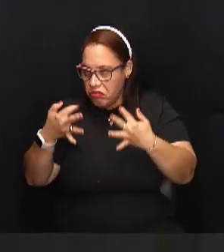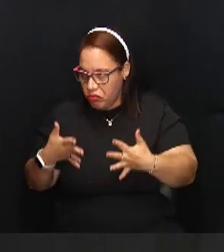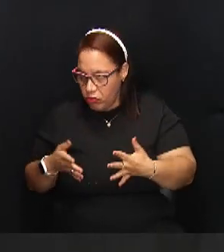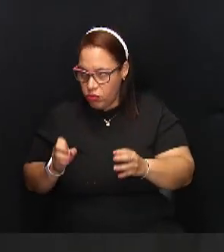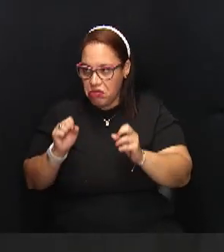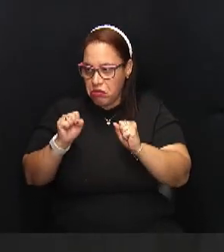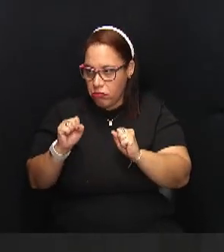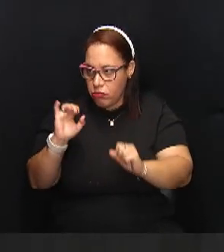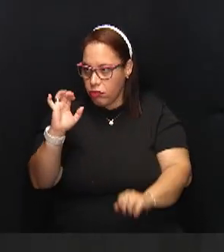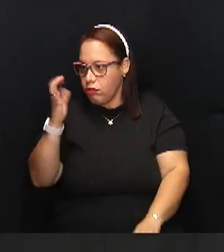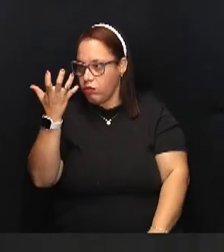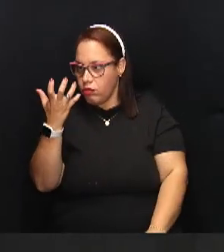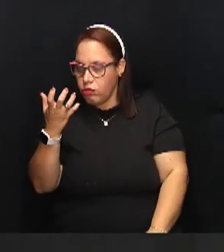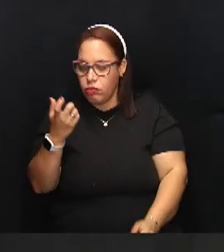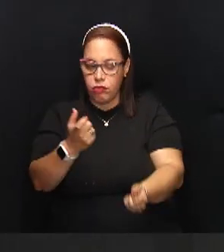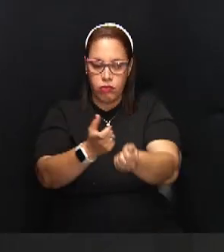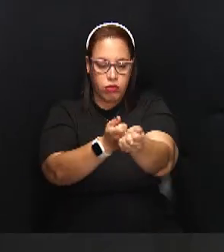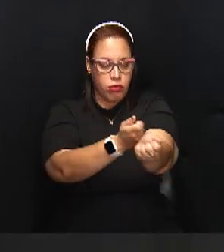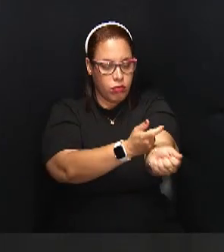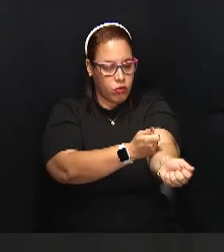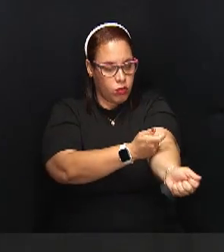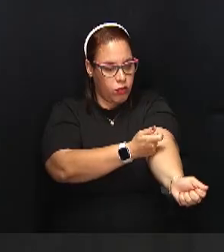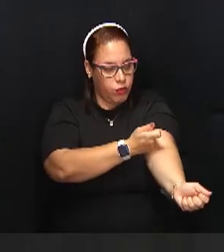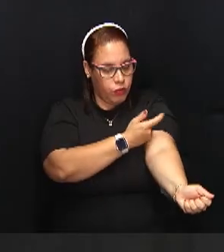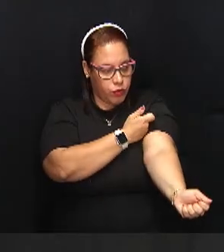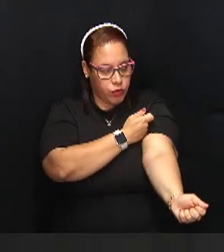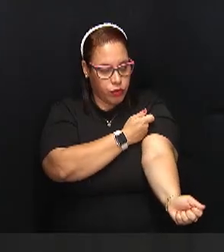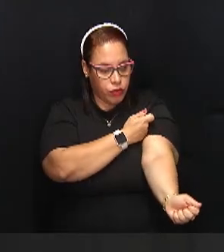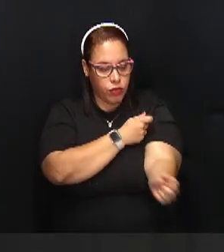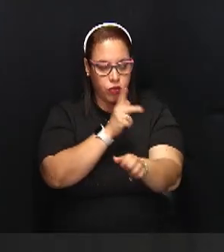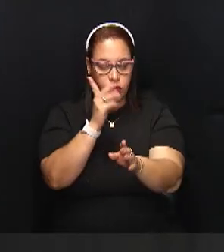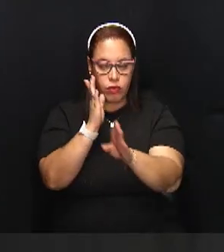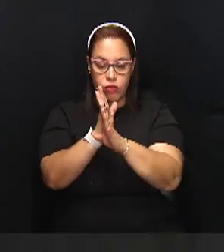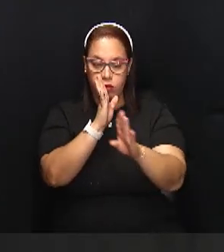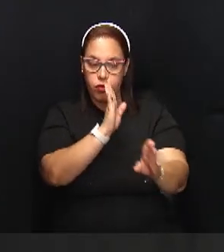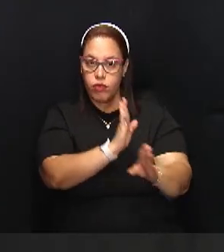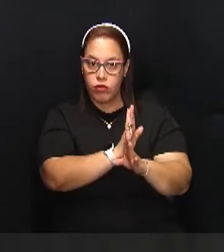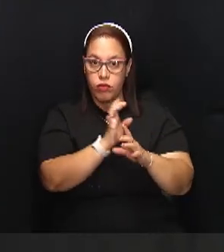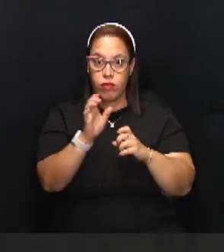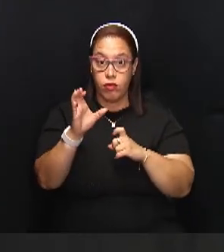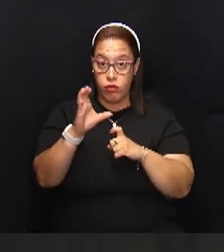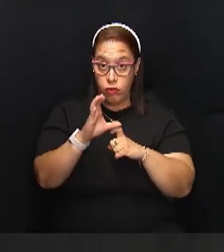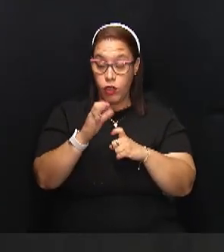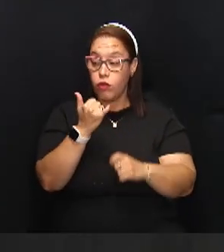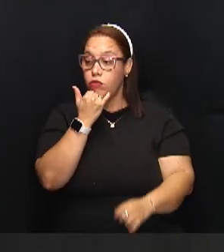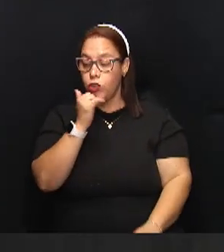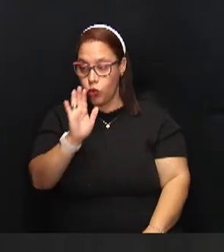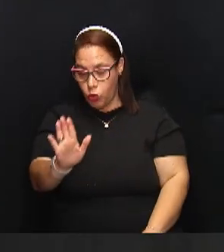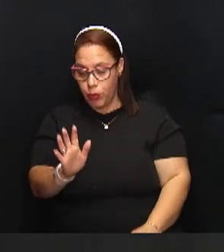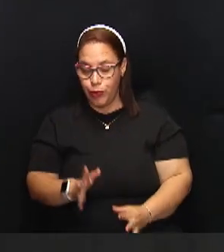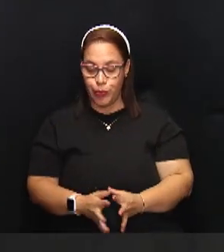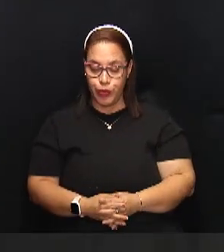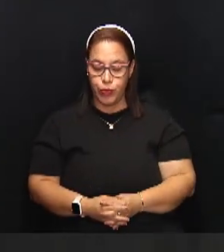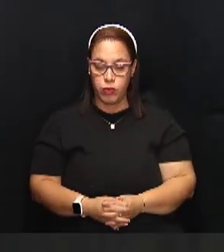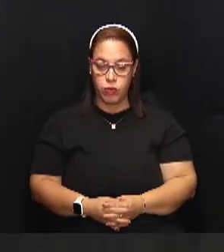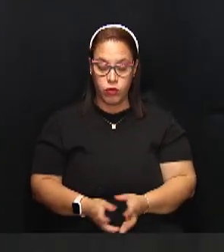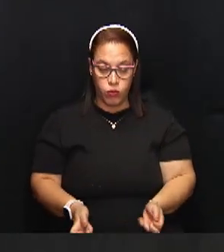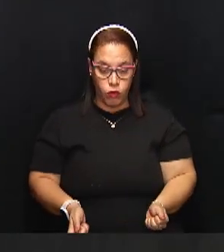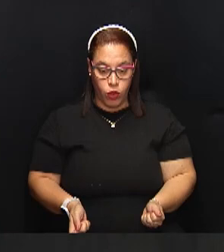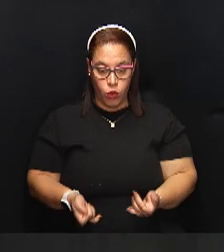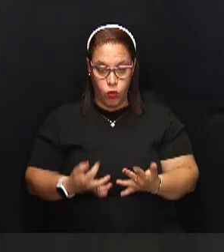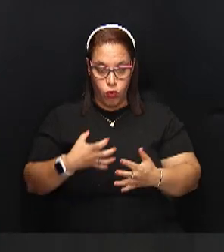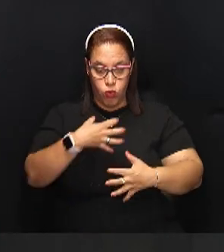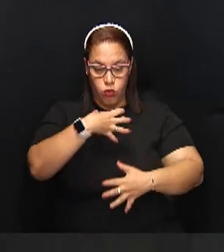advir de um quadro de leucemia, todos os achados clínicos, perdão, as